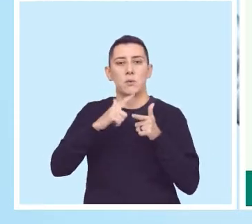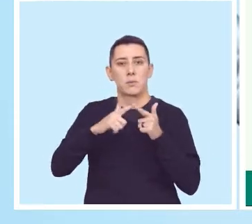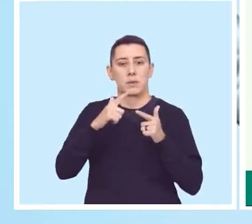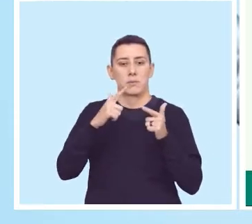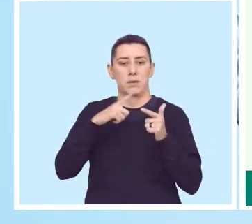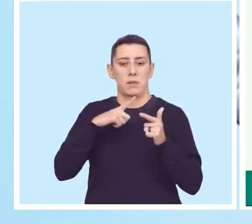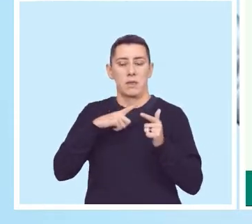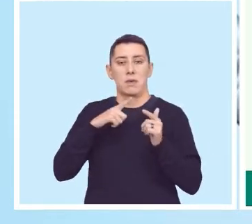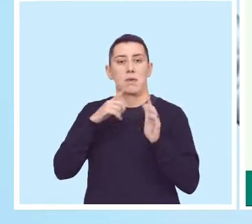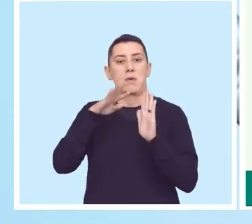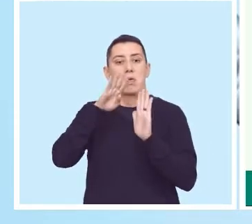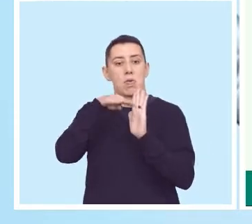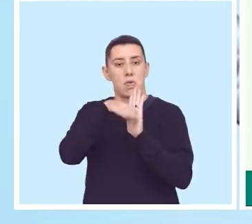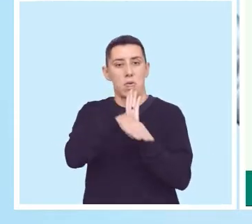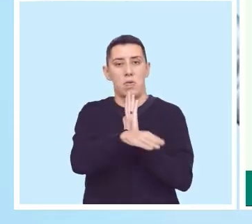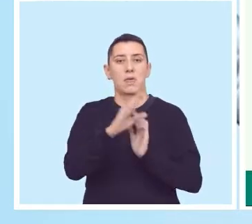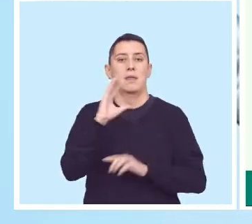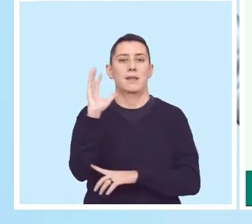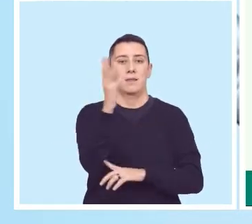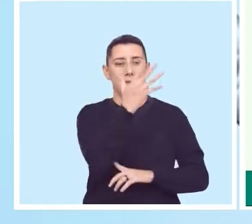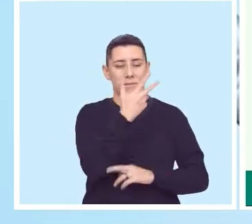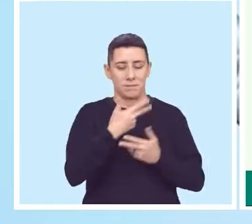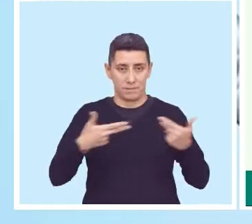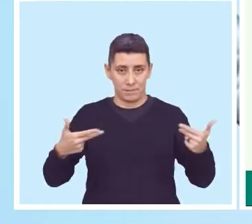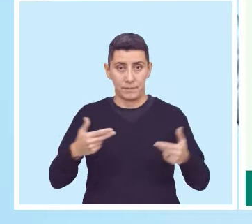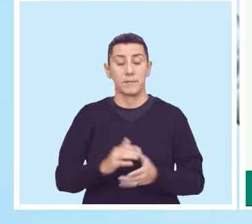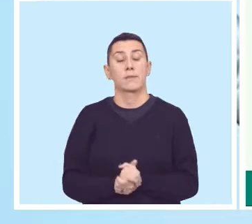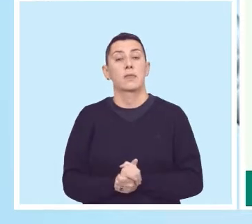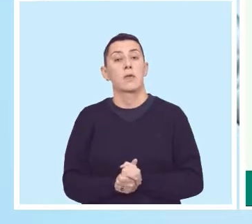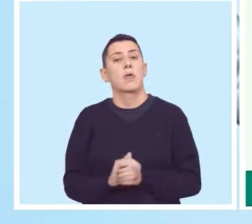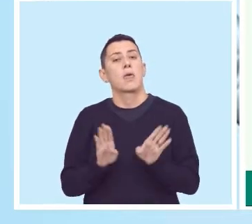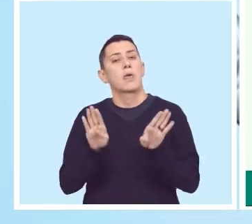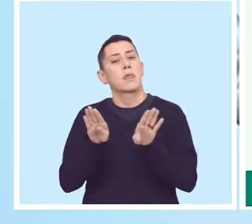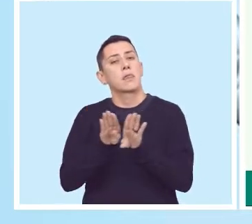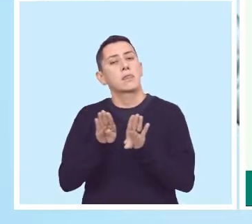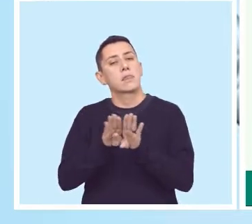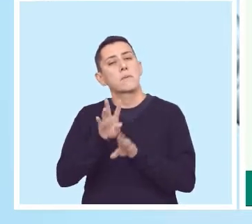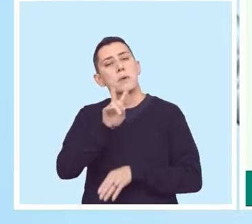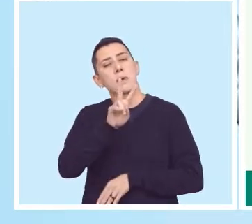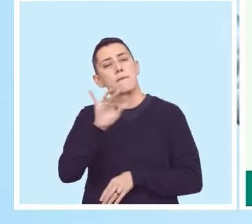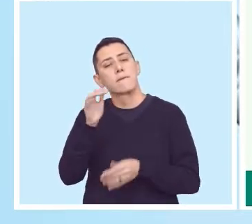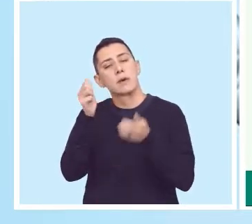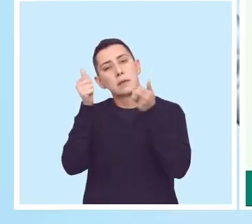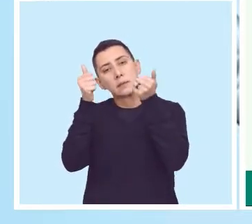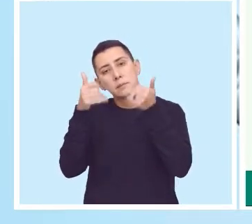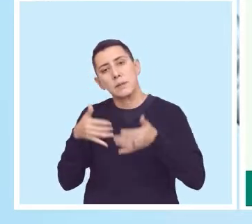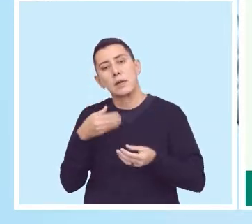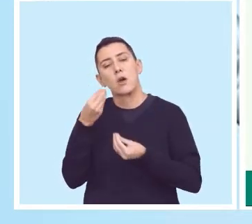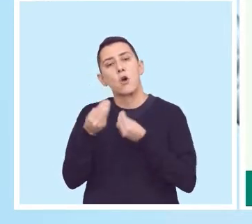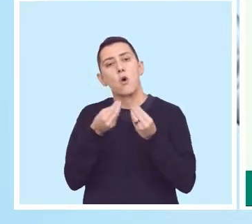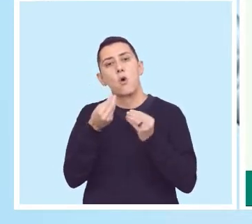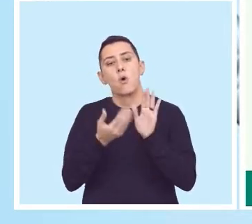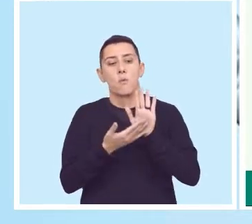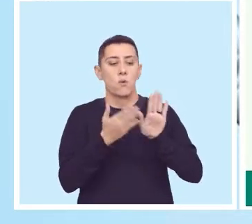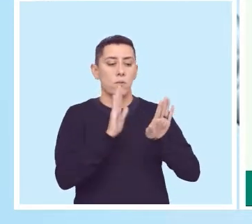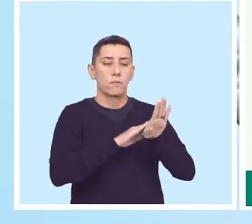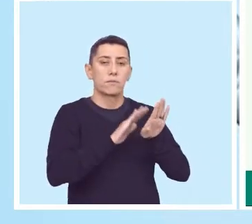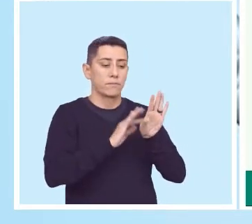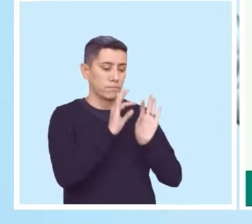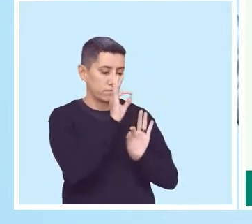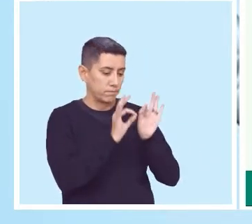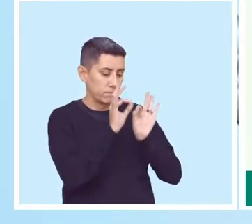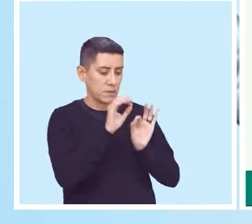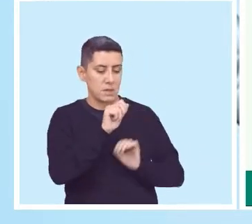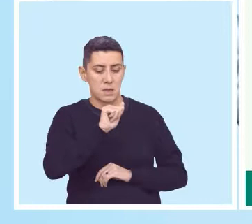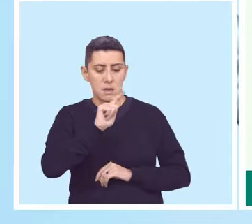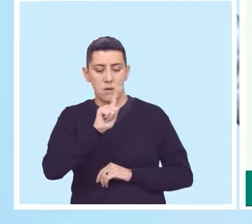índice de degradação ambiental, vai falar ali, de certa forma, do algoritmo que nós